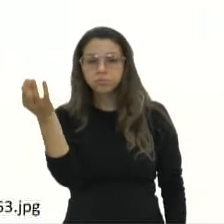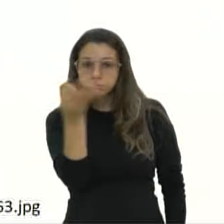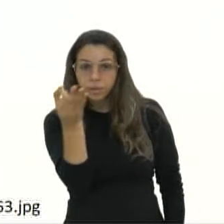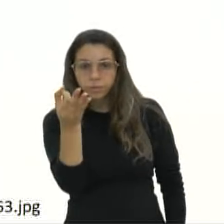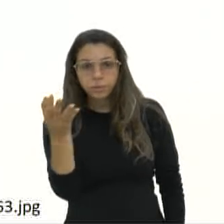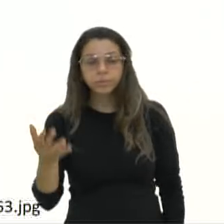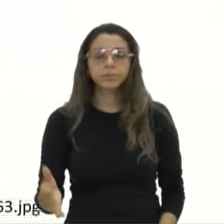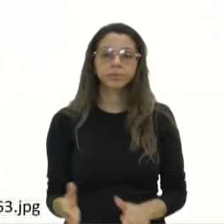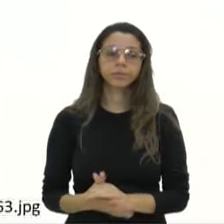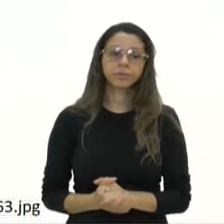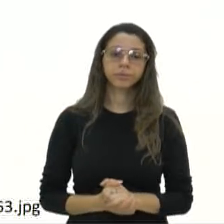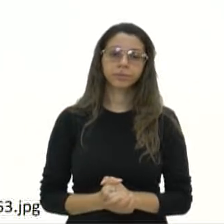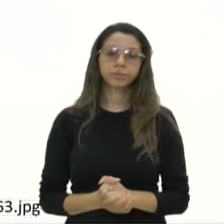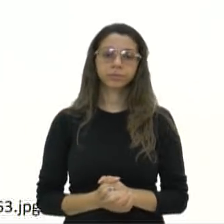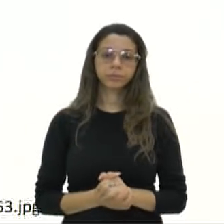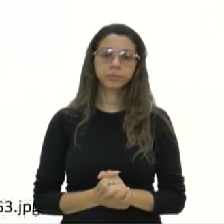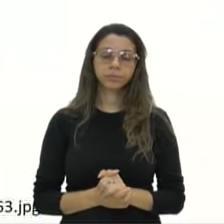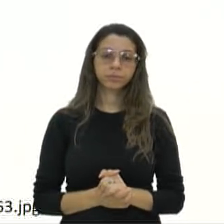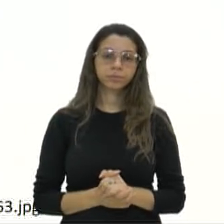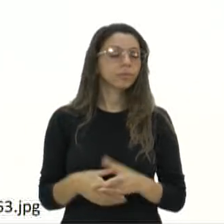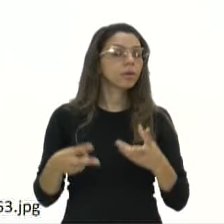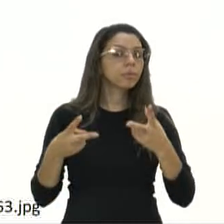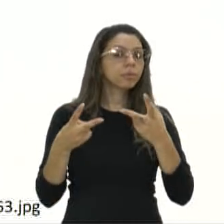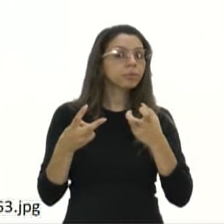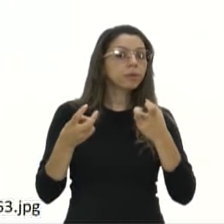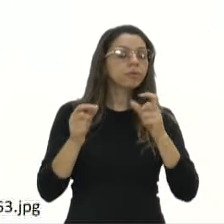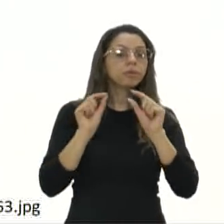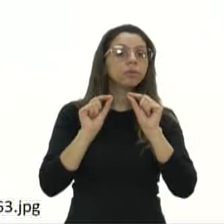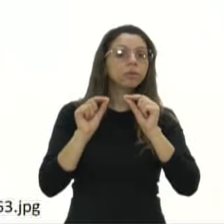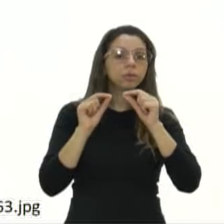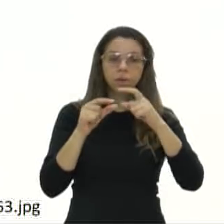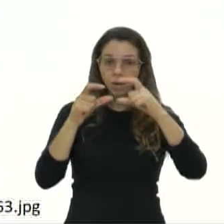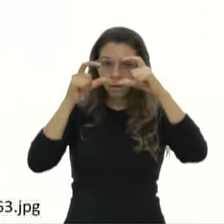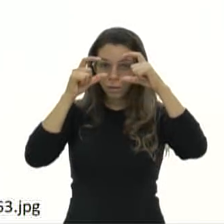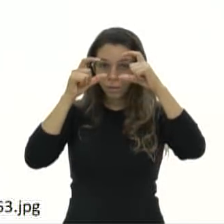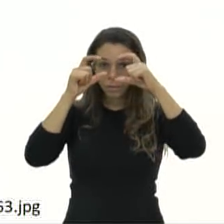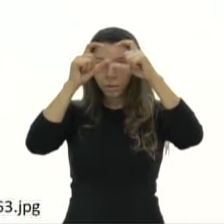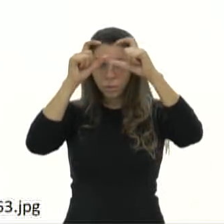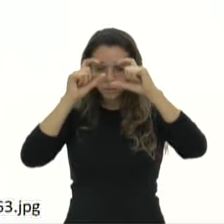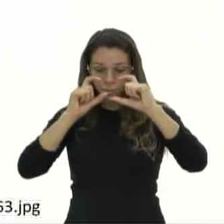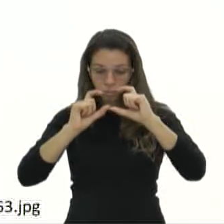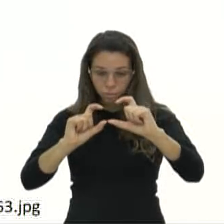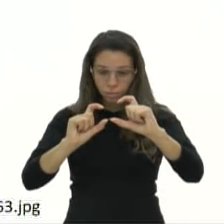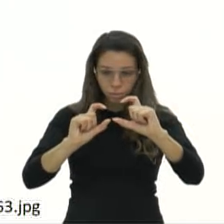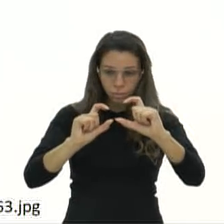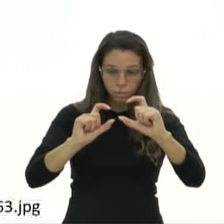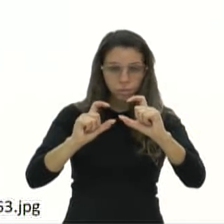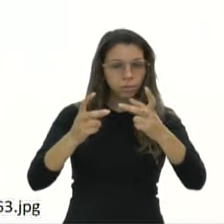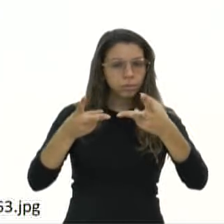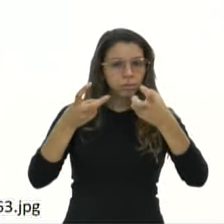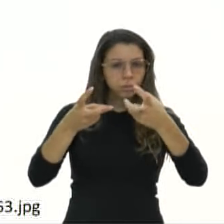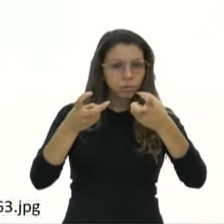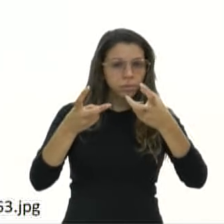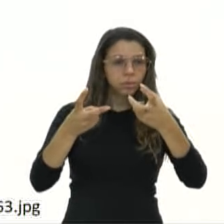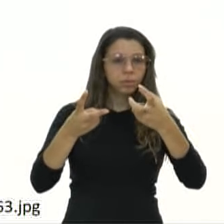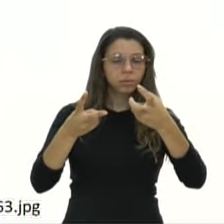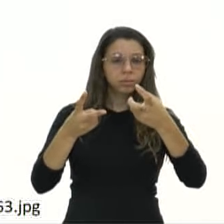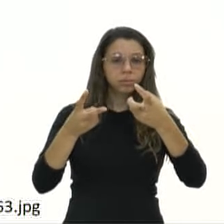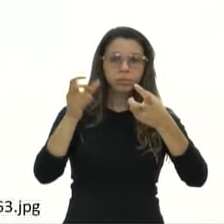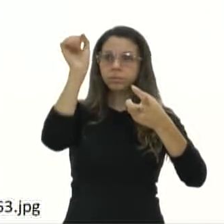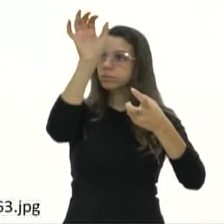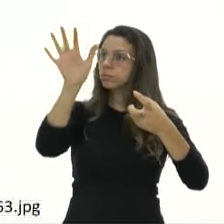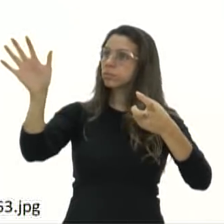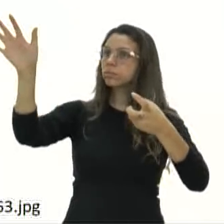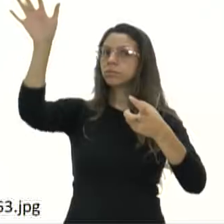os objetos. Mas perceba onde a lente do óculos não está capturando, mostrando em volta